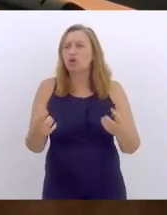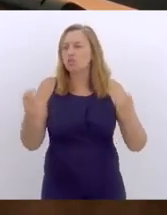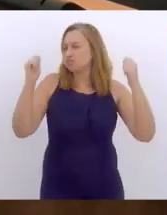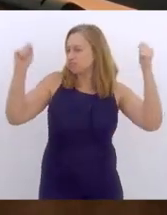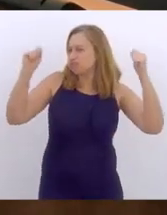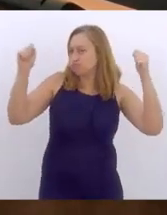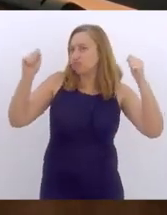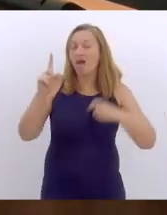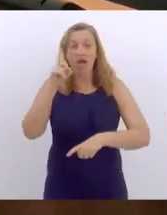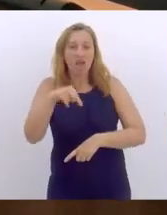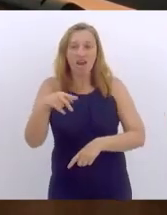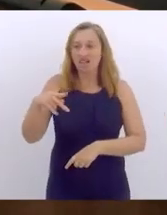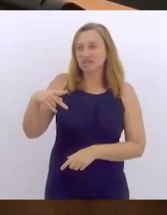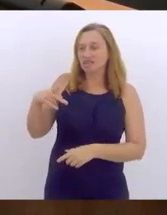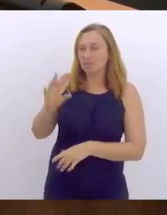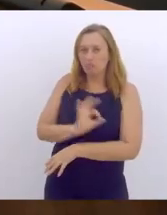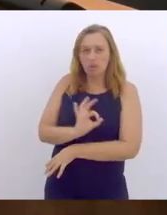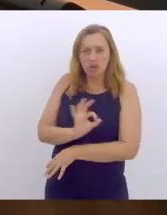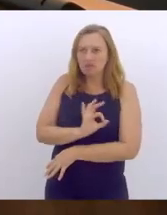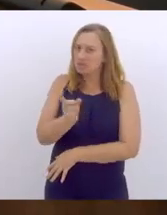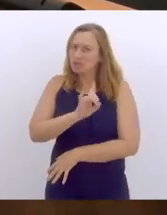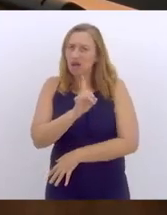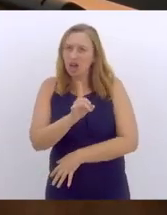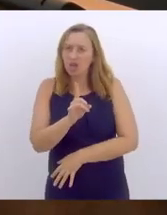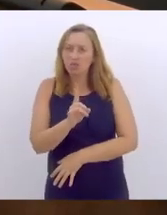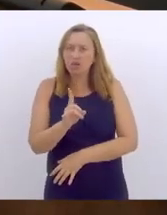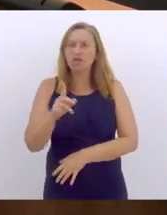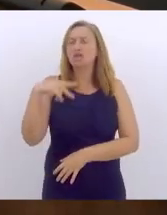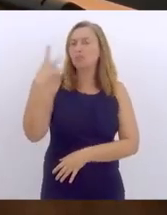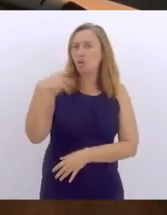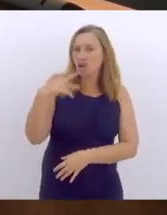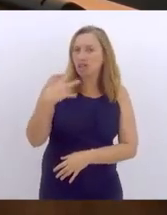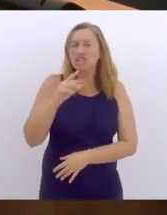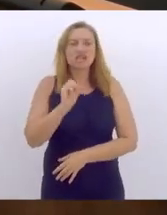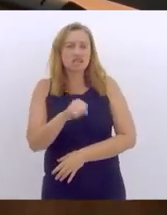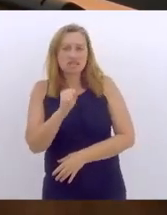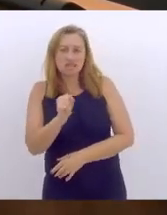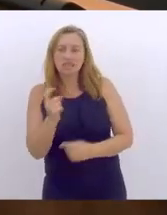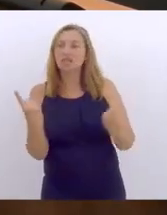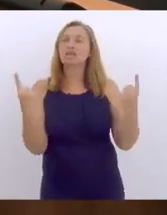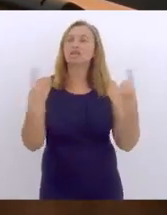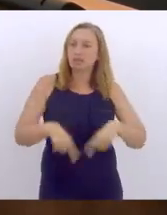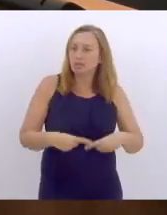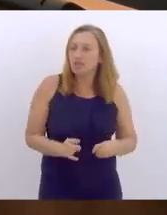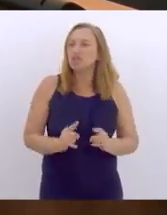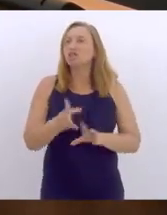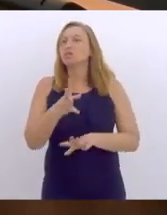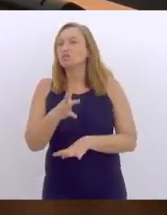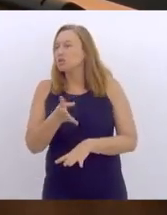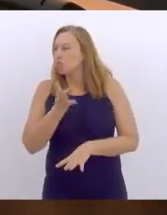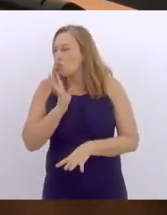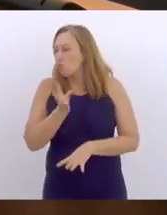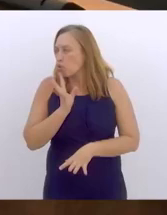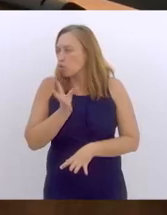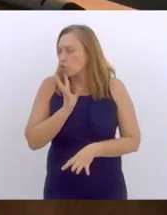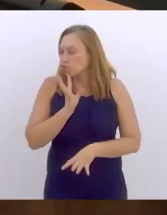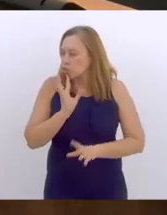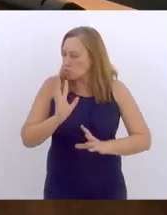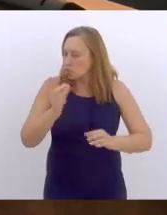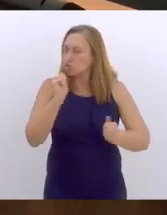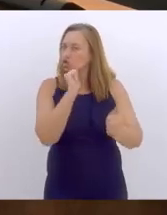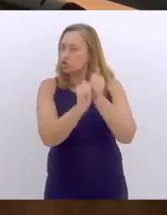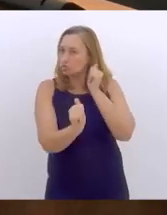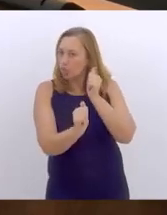debate de polícia, é debate de política, é debate da possibilidade de reconhecer um esporte